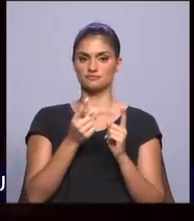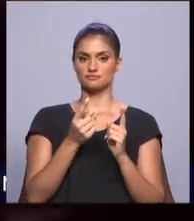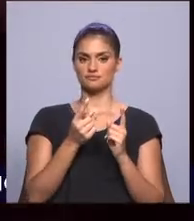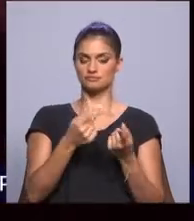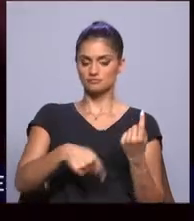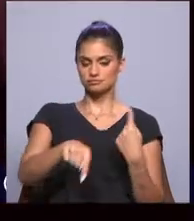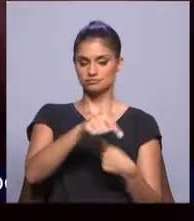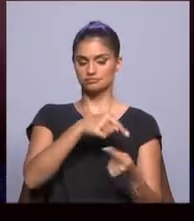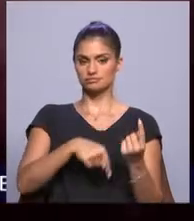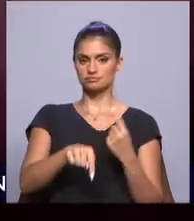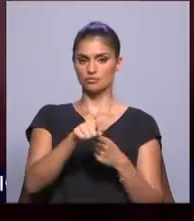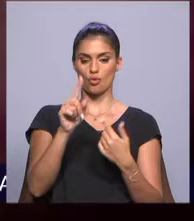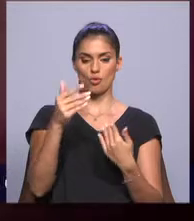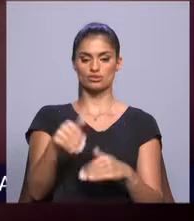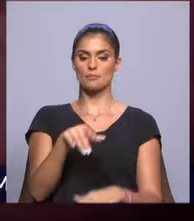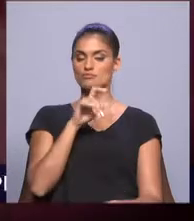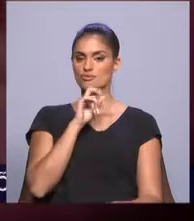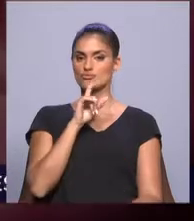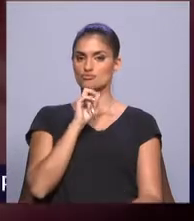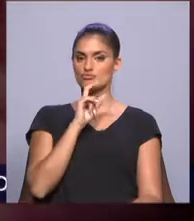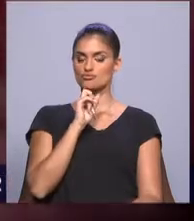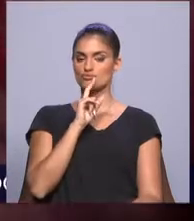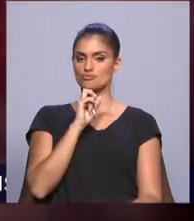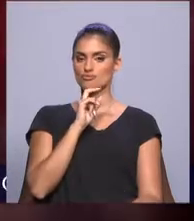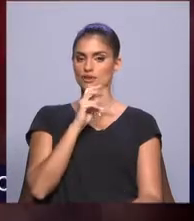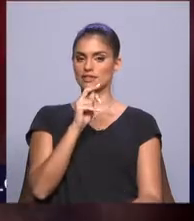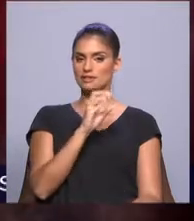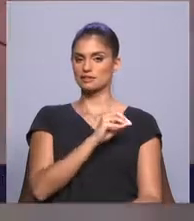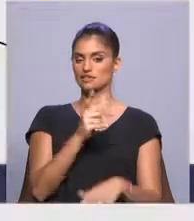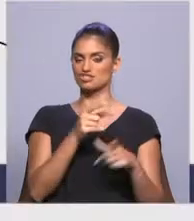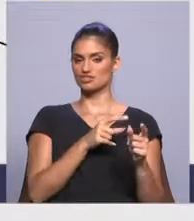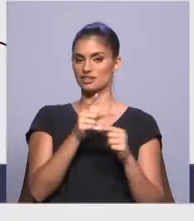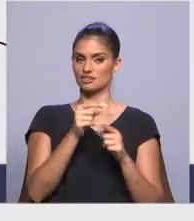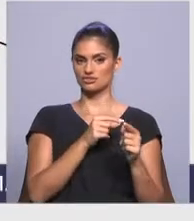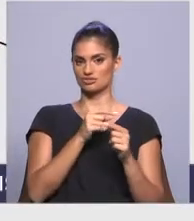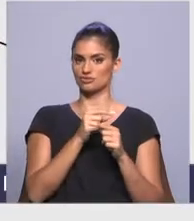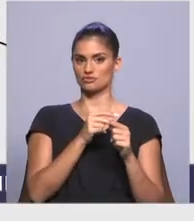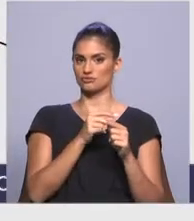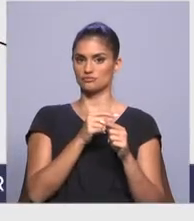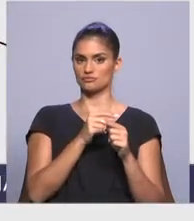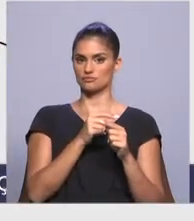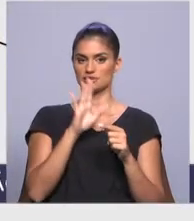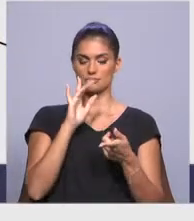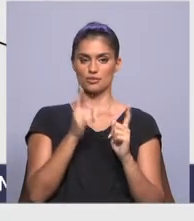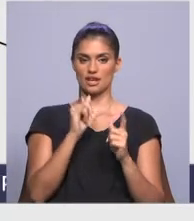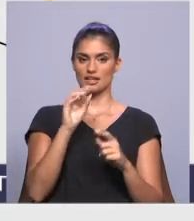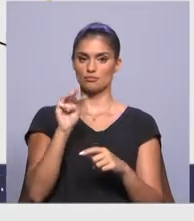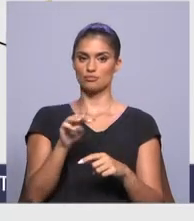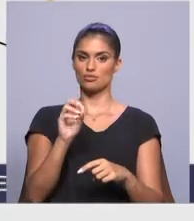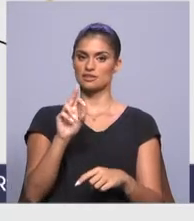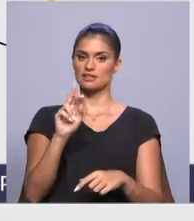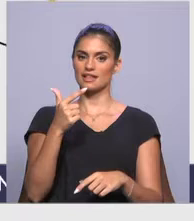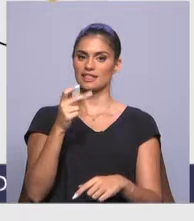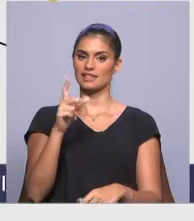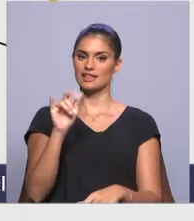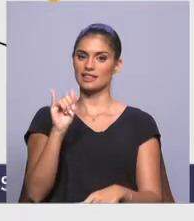de duração curta pode elevar cerca de 300 estrelas à imortalidade. Eu sei que estás doido por saber o que é a imortalidade, já lá vamos. Enquanto